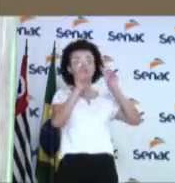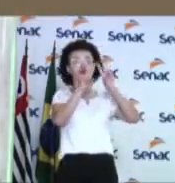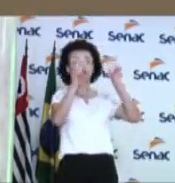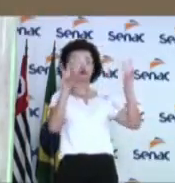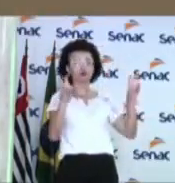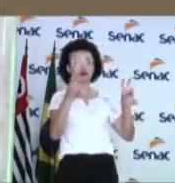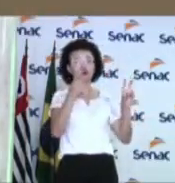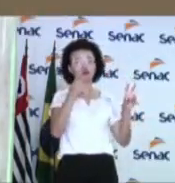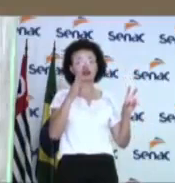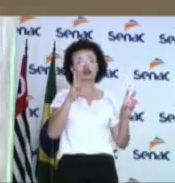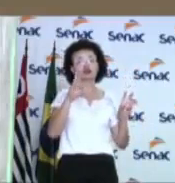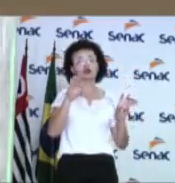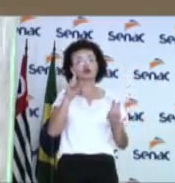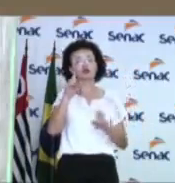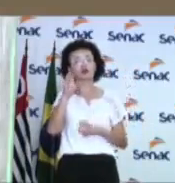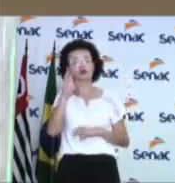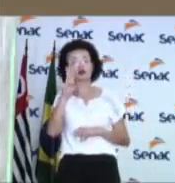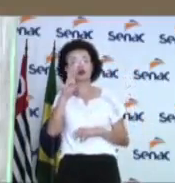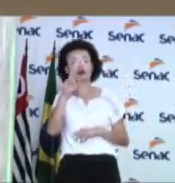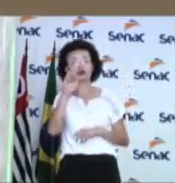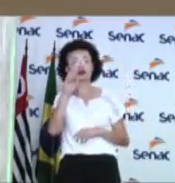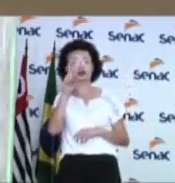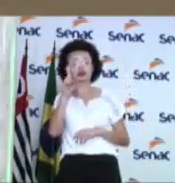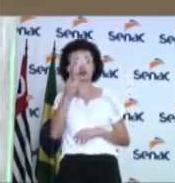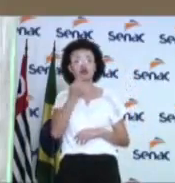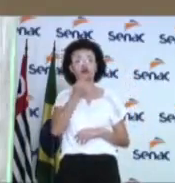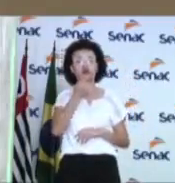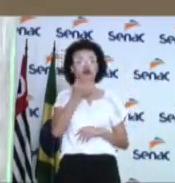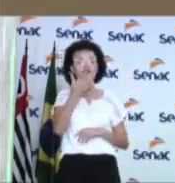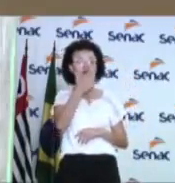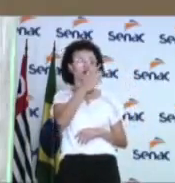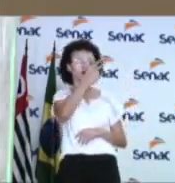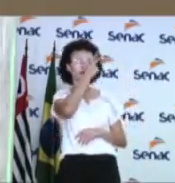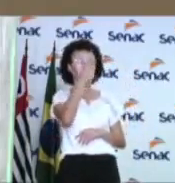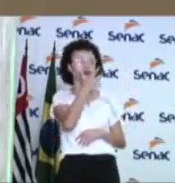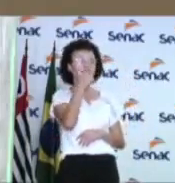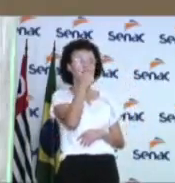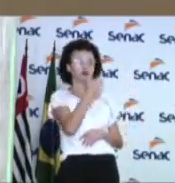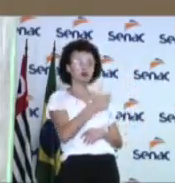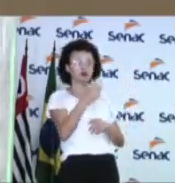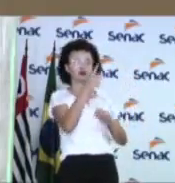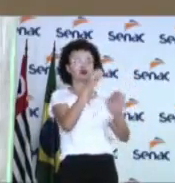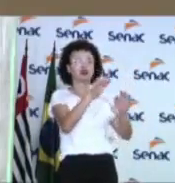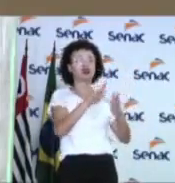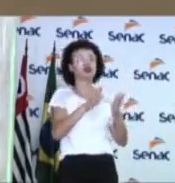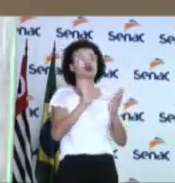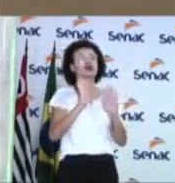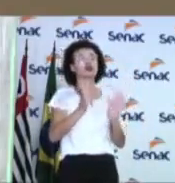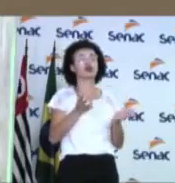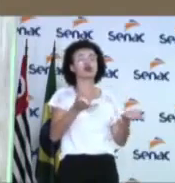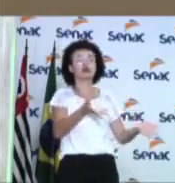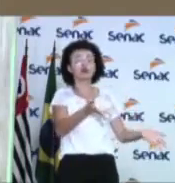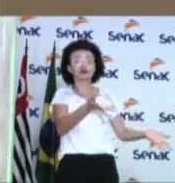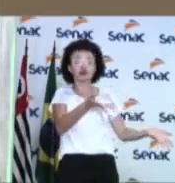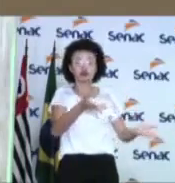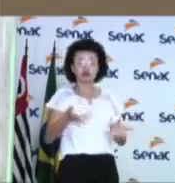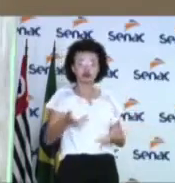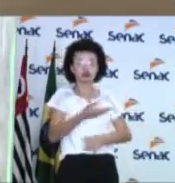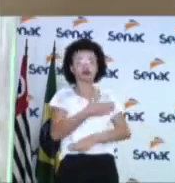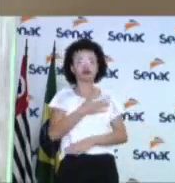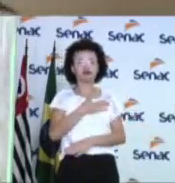Brand Entertainment, que é o conteúdo que não apenas entretém a audiência. E eu gostaria de chamar ao palco, por